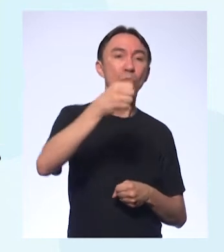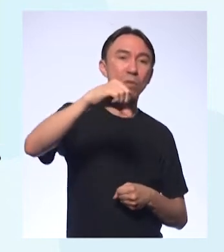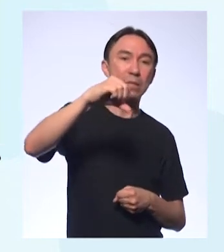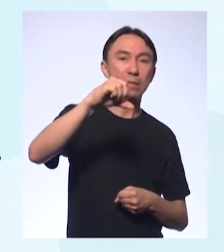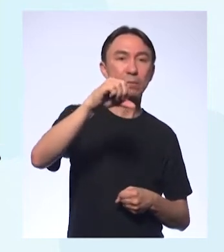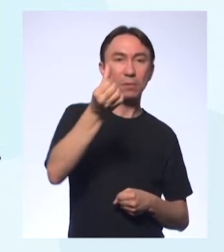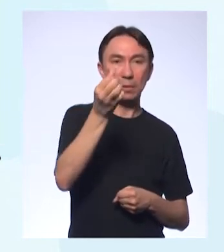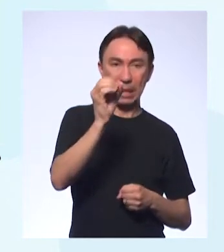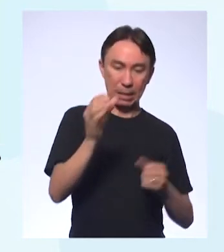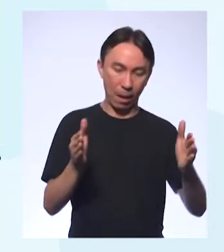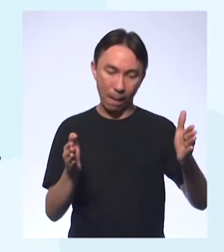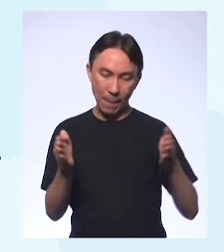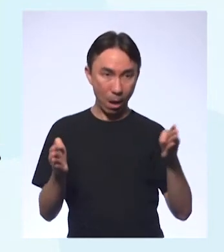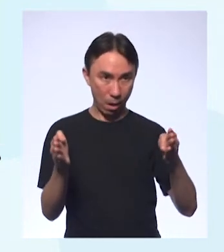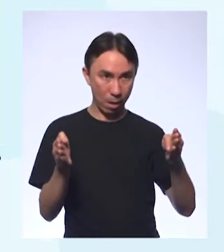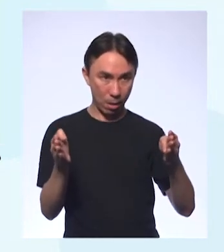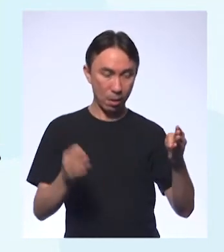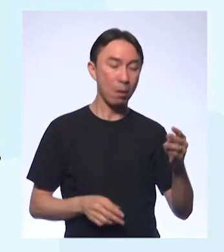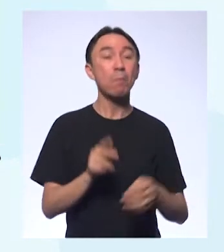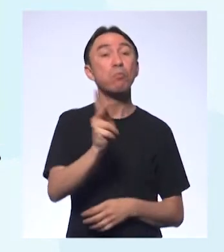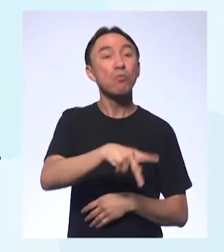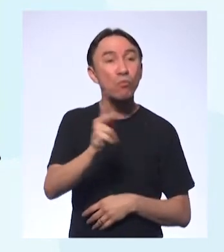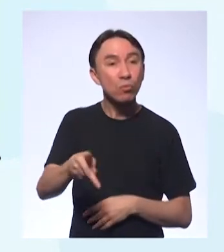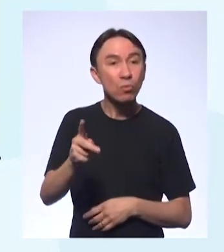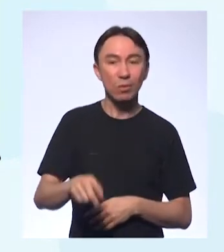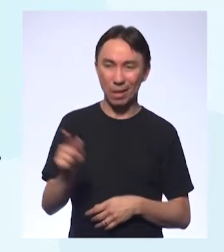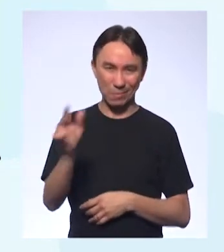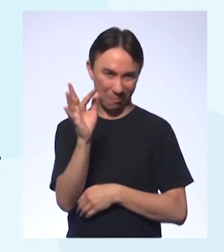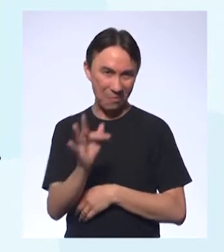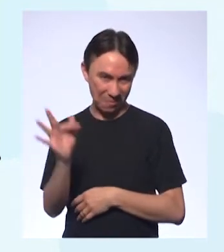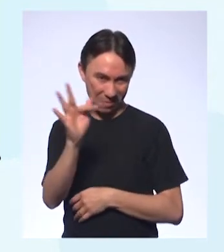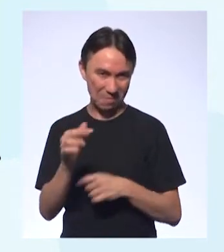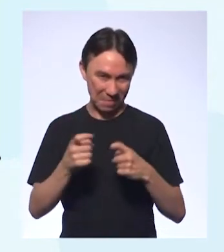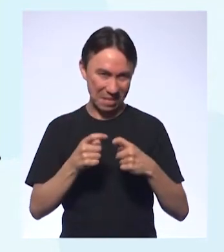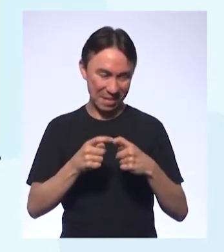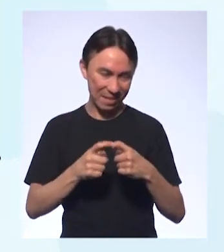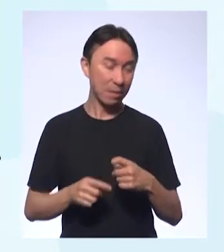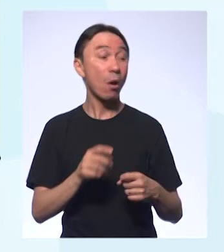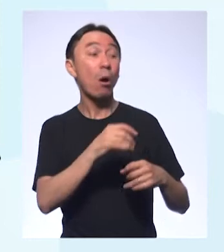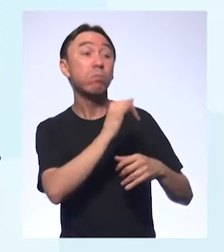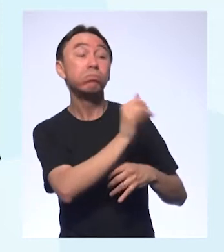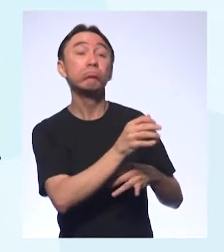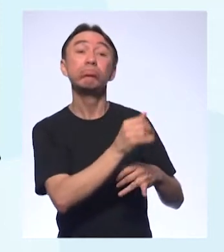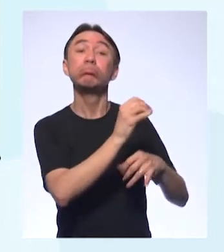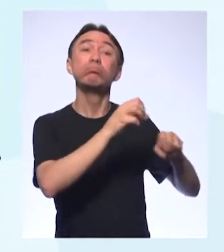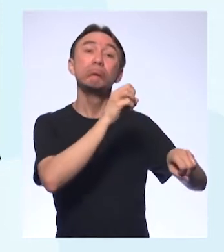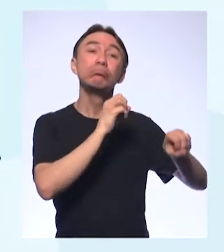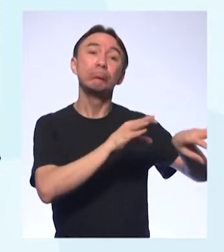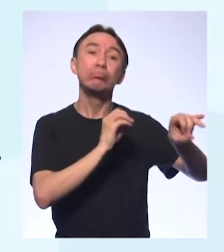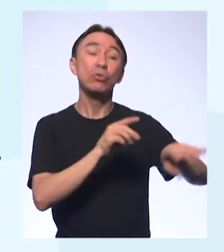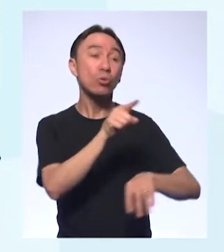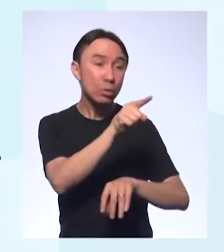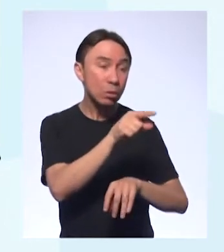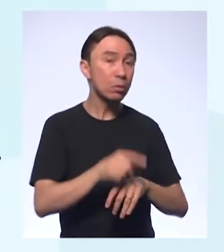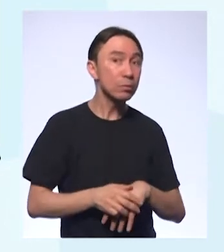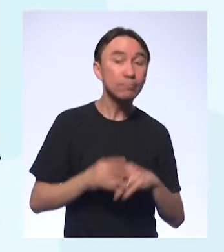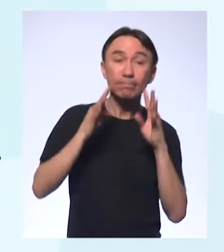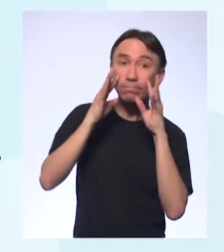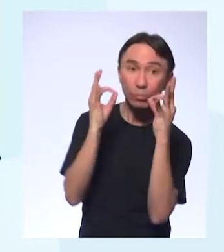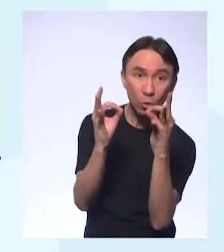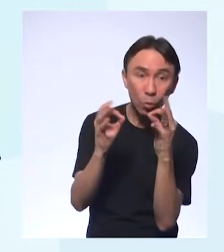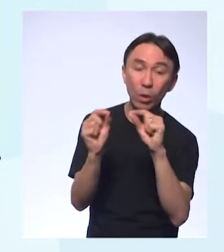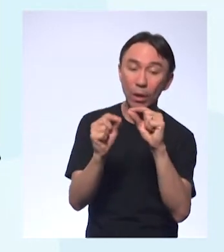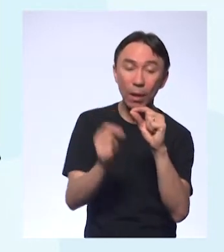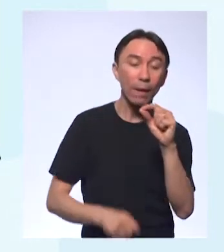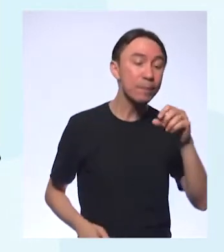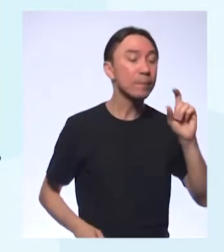os professores das faculdades de medicina diziam aos alunos que prestassem bastante atenção aos casos de